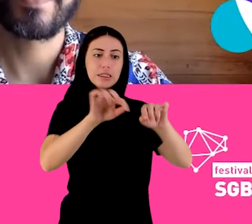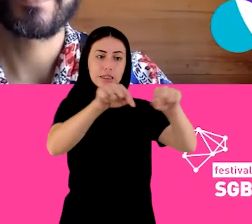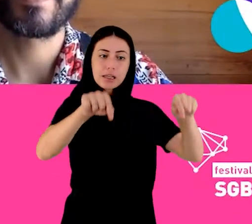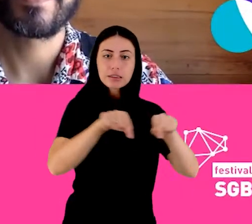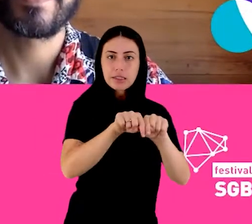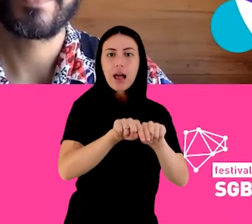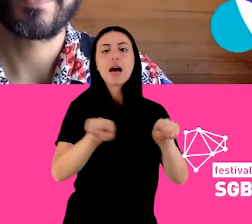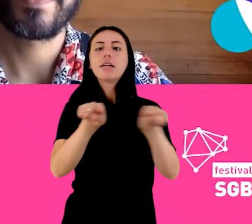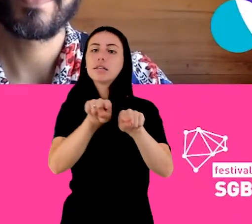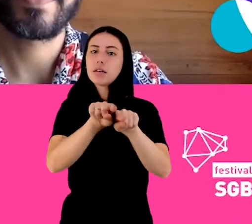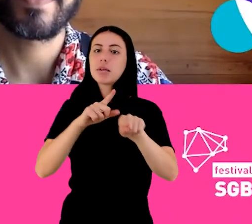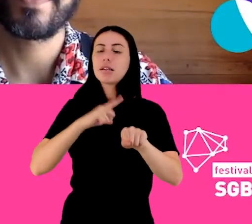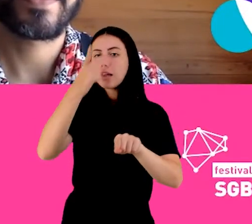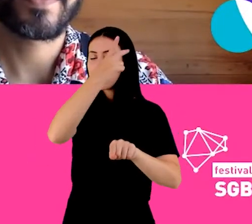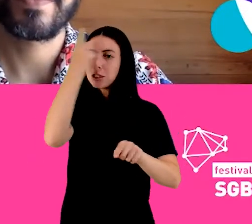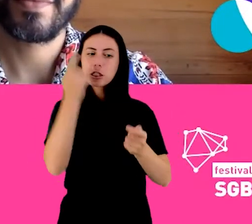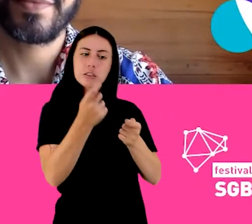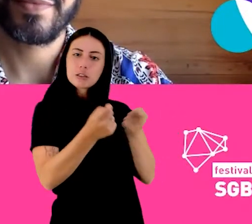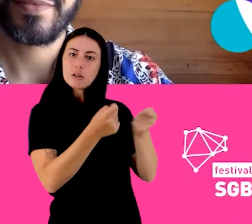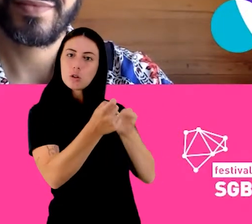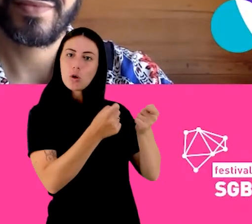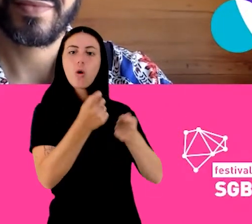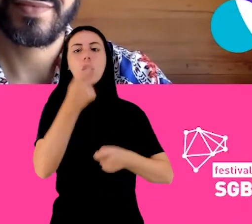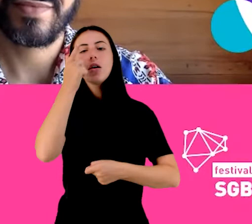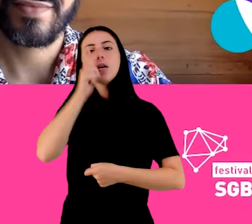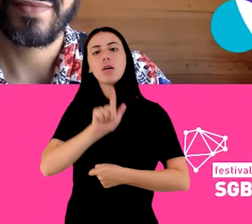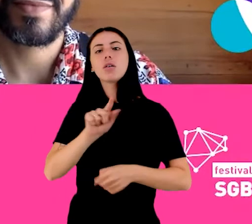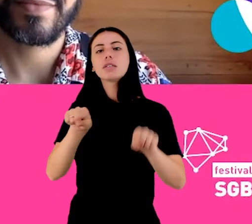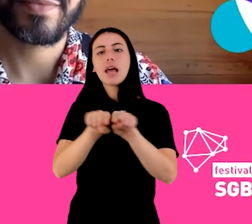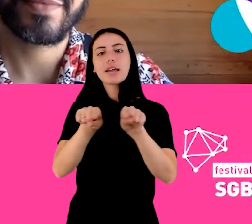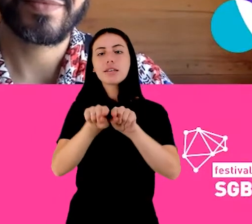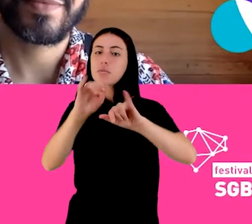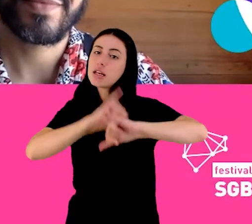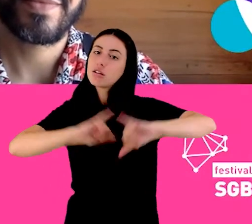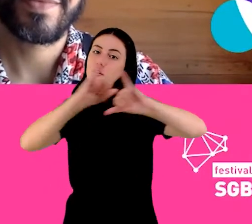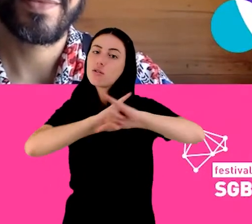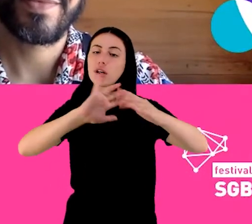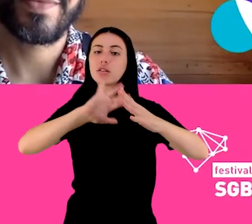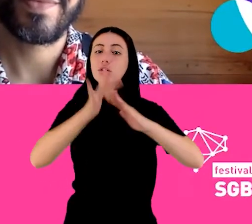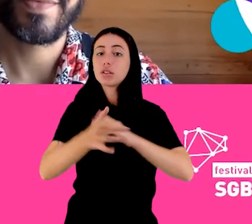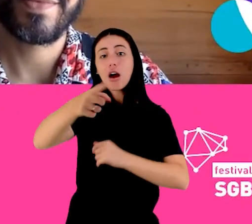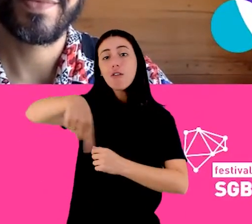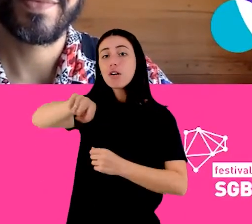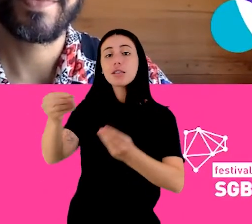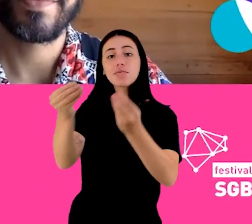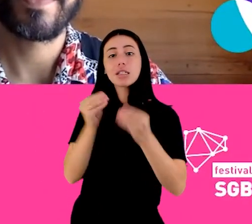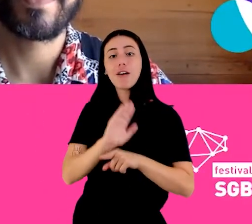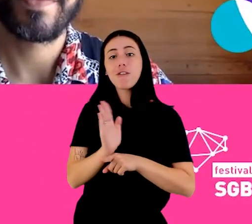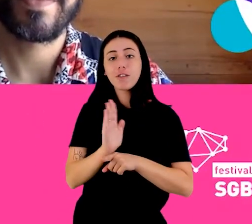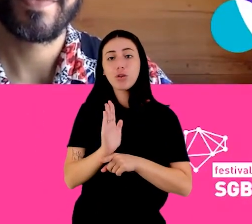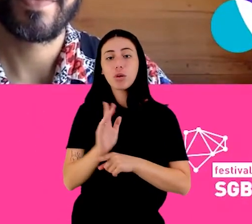tem 550 seccionais espalhadas em todo o Brasil. Você imagina que a gente fez um acordo de colaboração operacional.